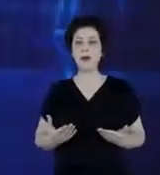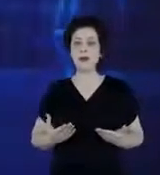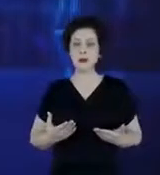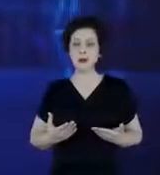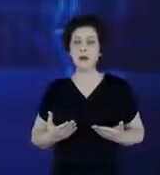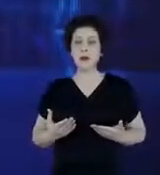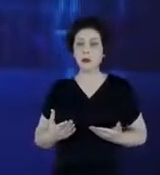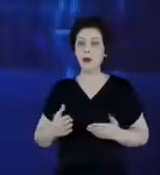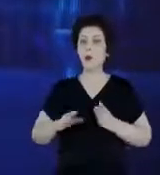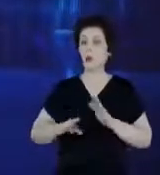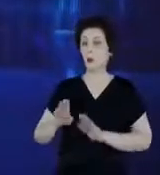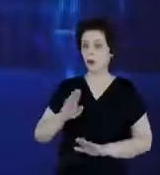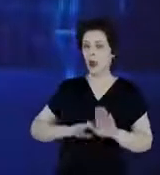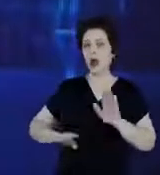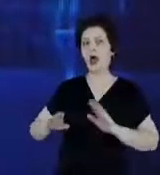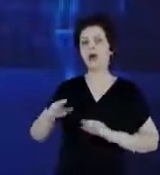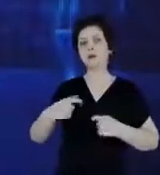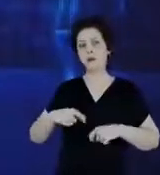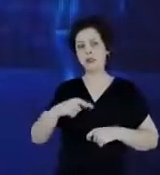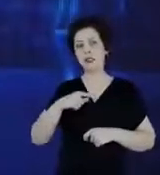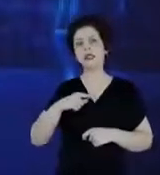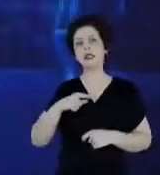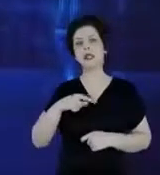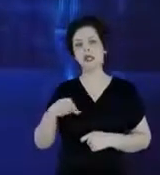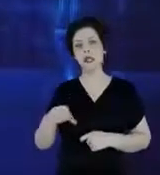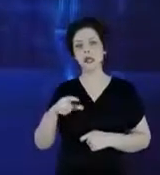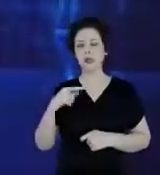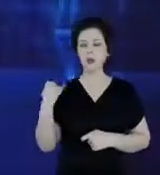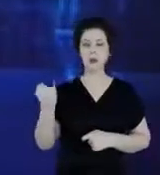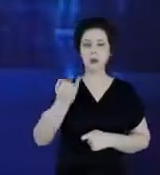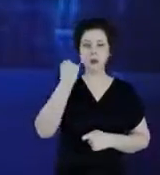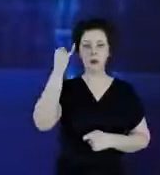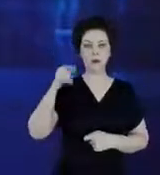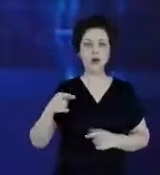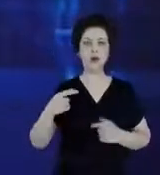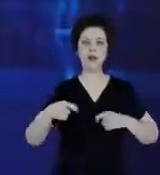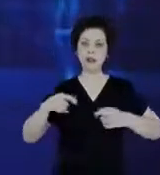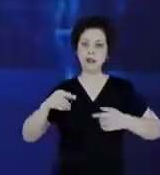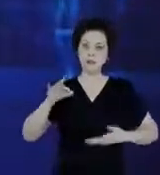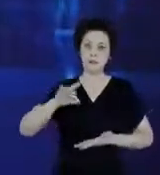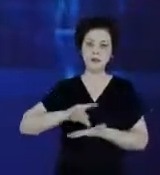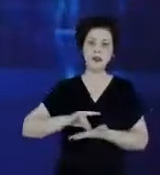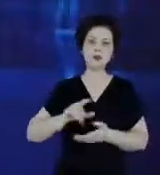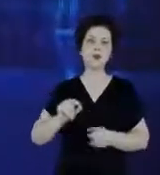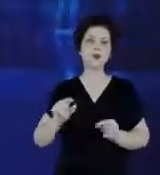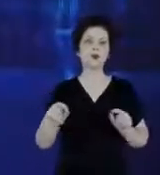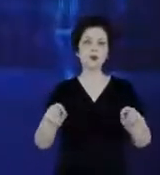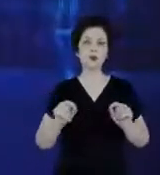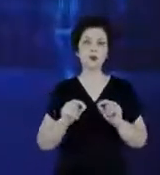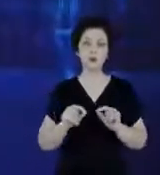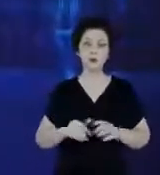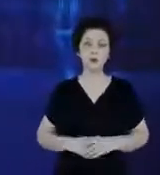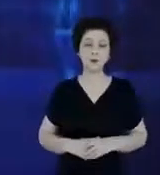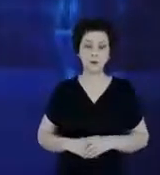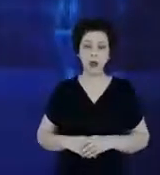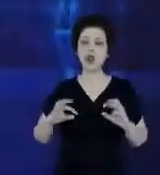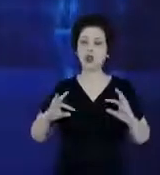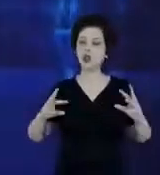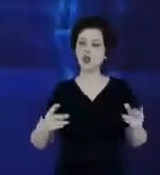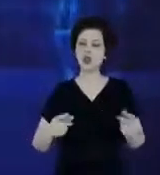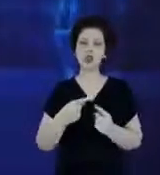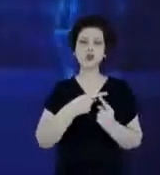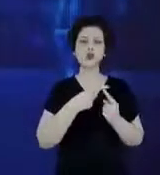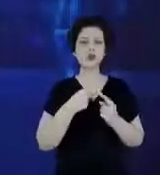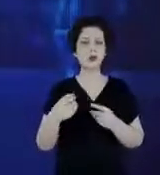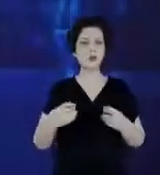com todos os cuidados que devam ser feitos, é fundamental. Nós precisamos, de fato, e acho que em toda modernização, e a gente